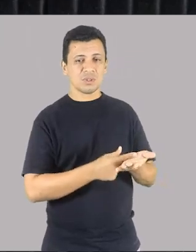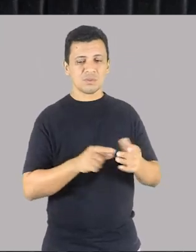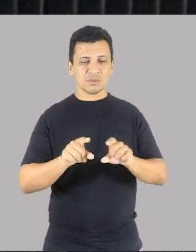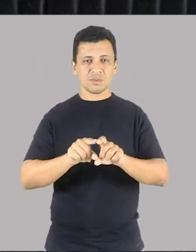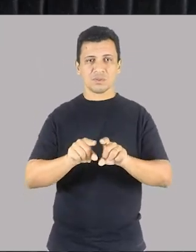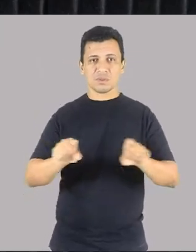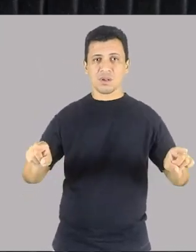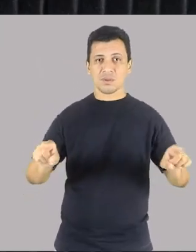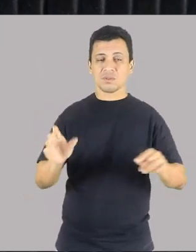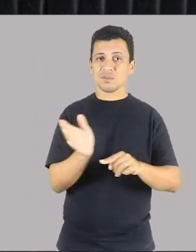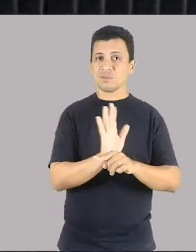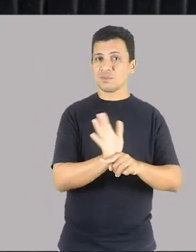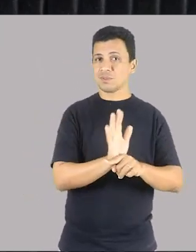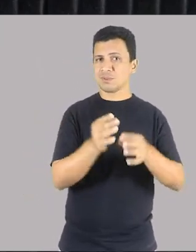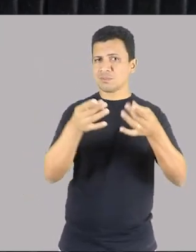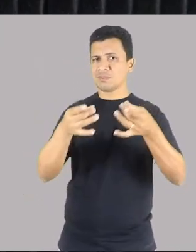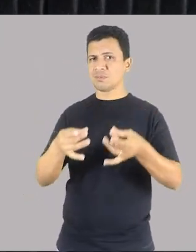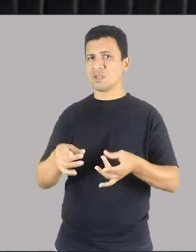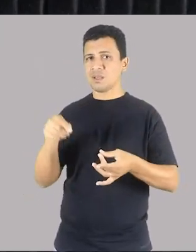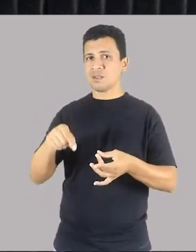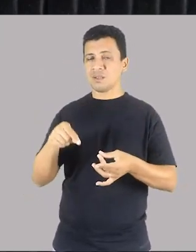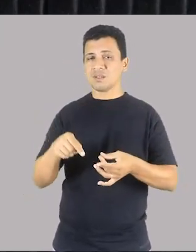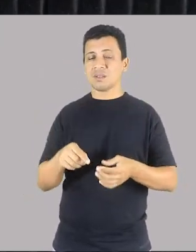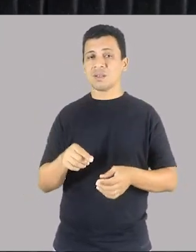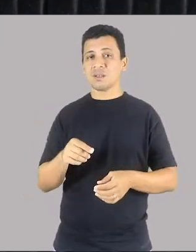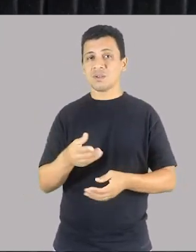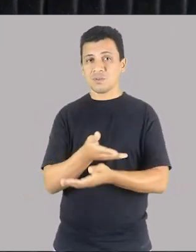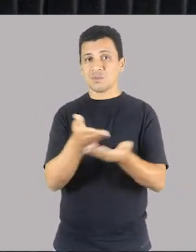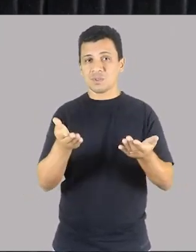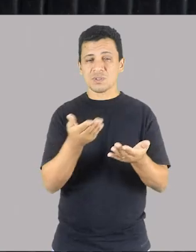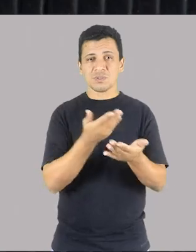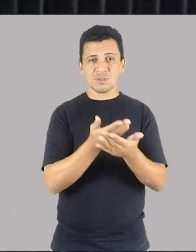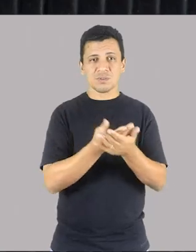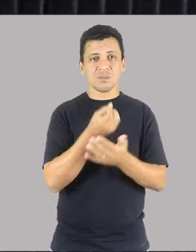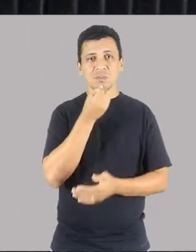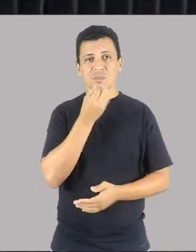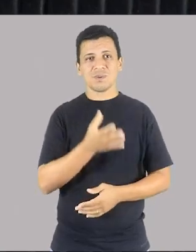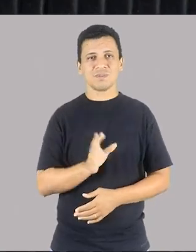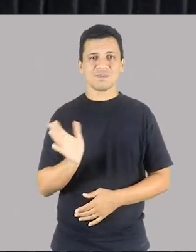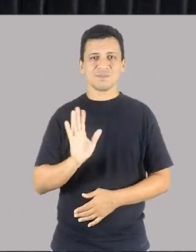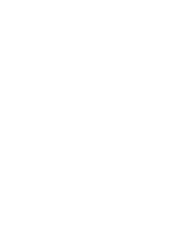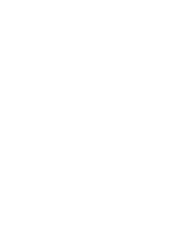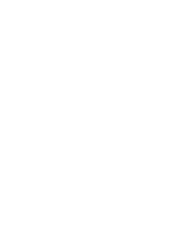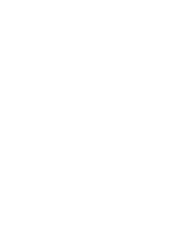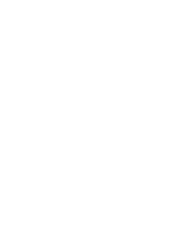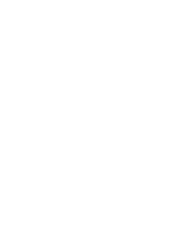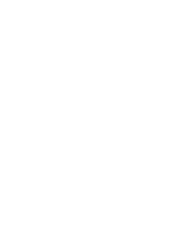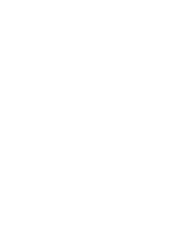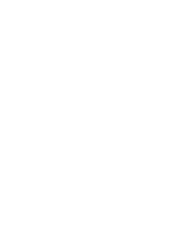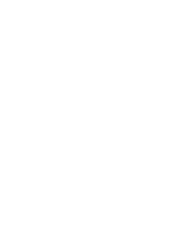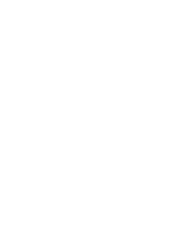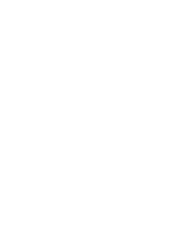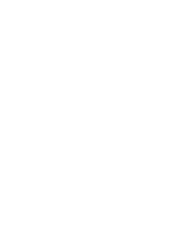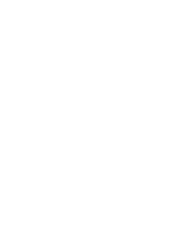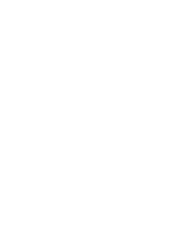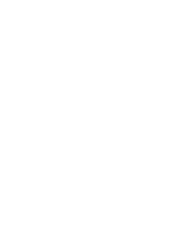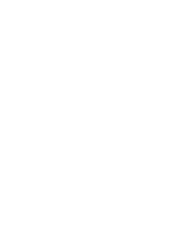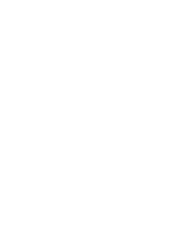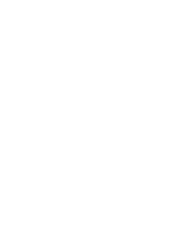da legalidade e da impessoalidade, com afinco. Também, vocês podem aprofundar seus estudos aqui nas